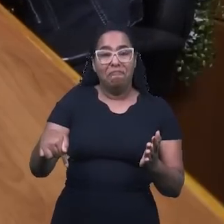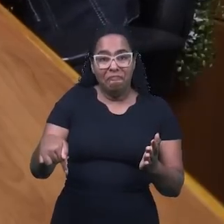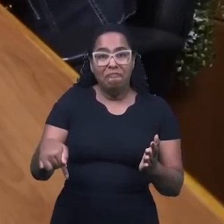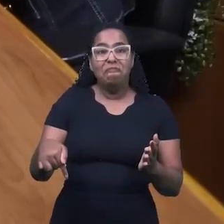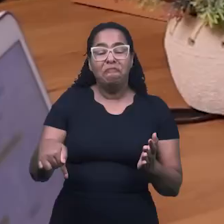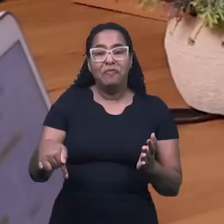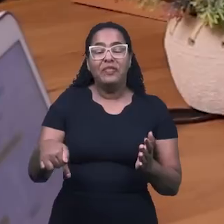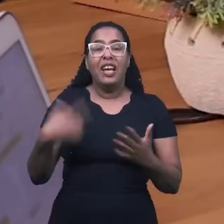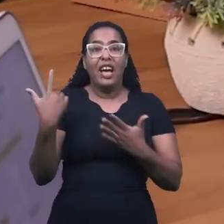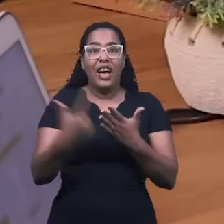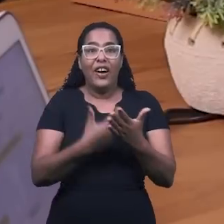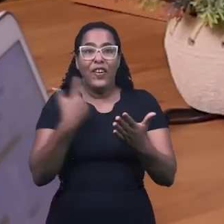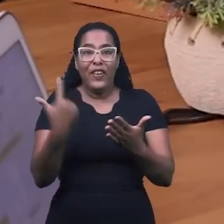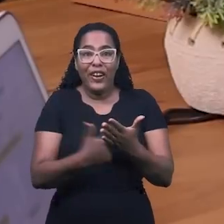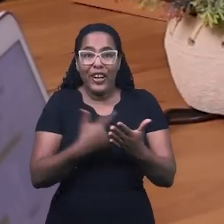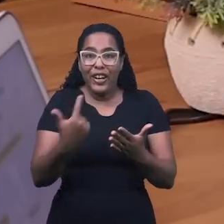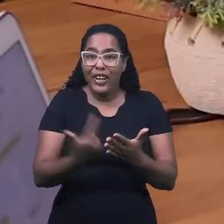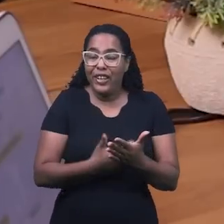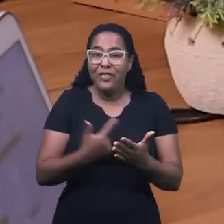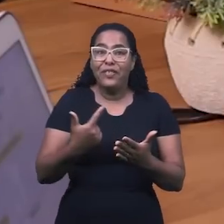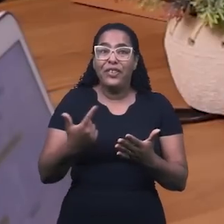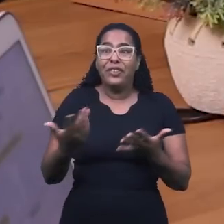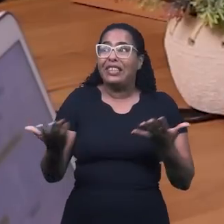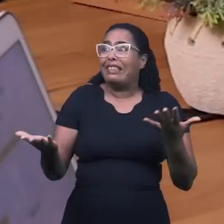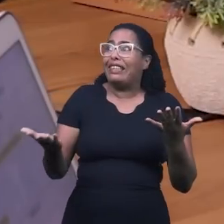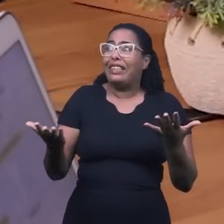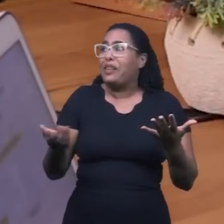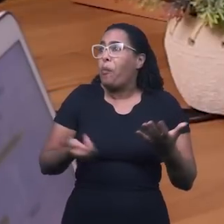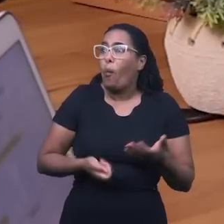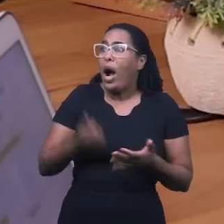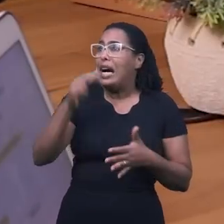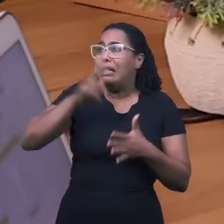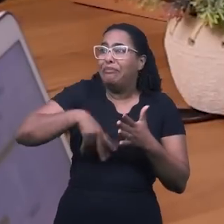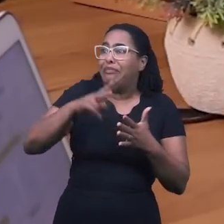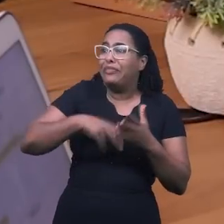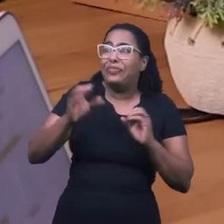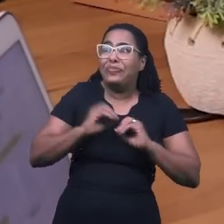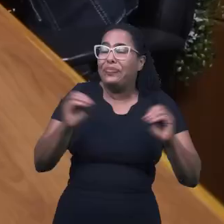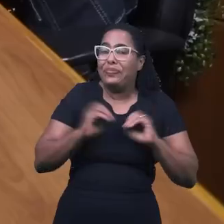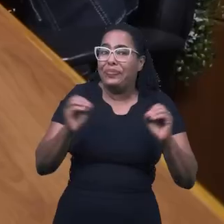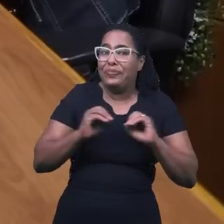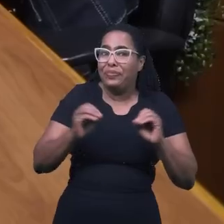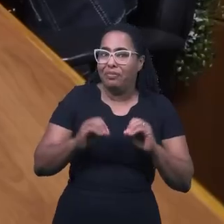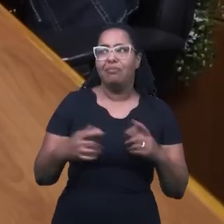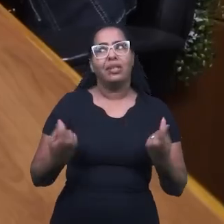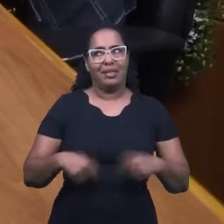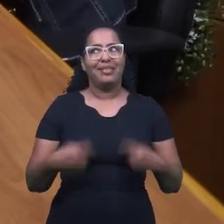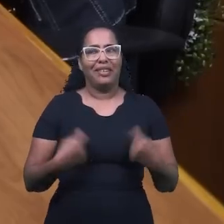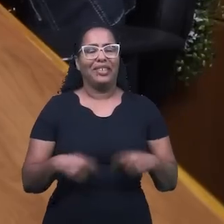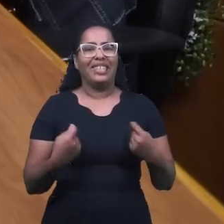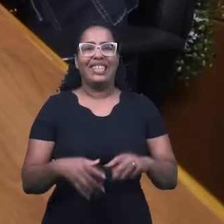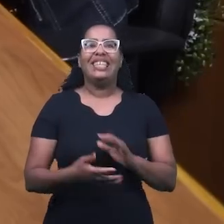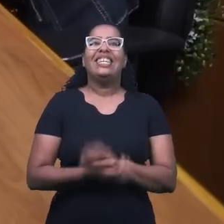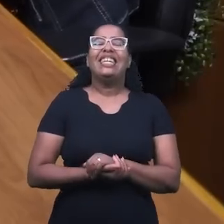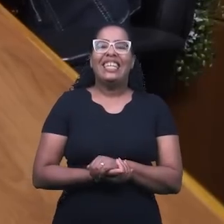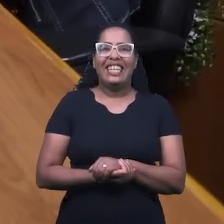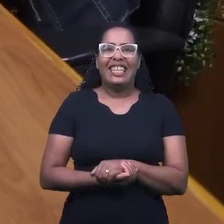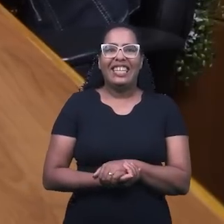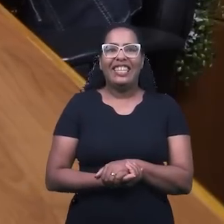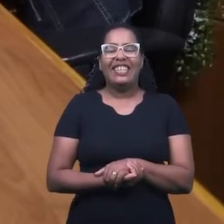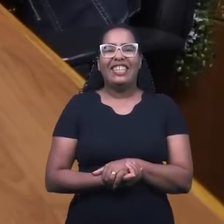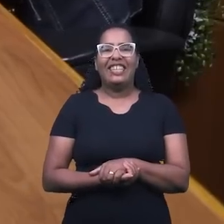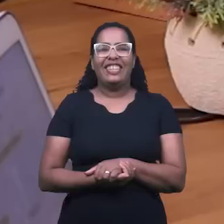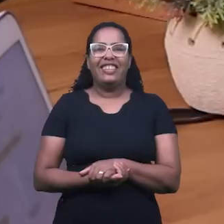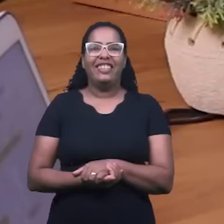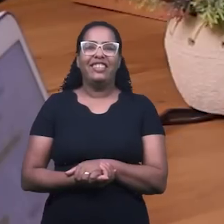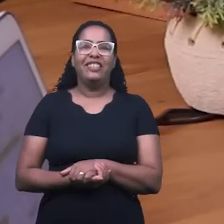a Deus. Em Miqueias é um livro assim que praticamente a gente não lê. Não é que deveria, né? Em Miqueias tem muita